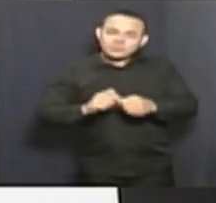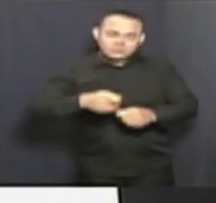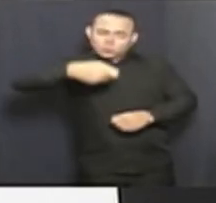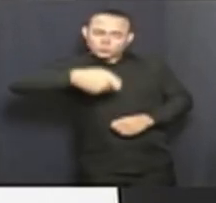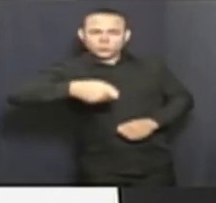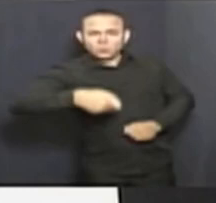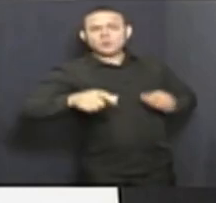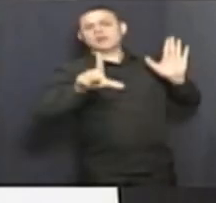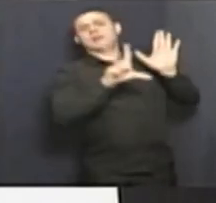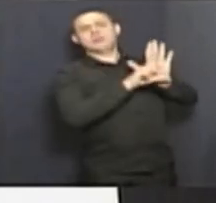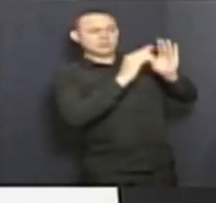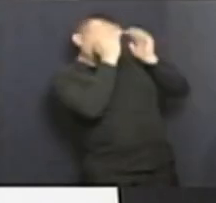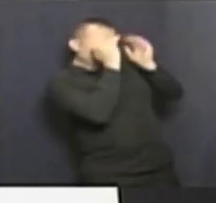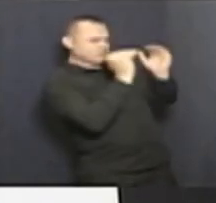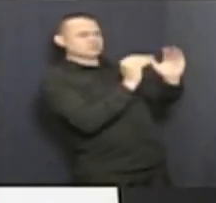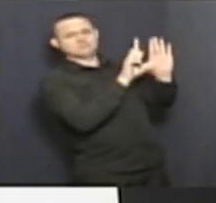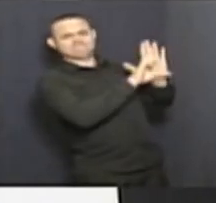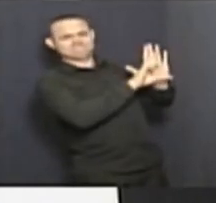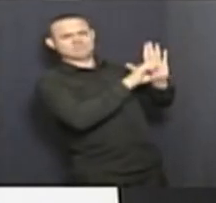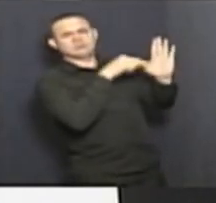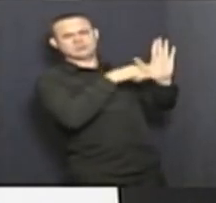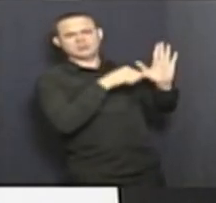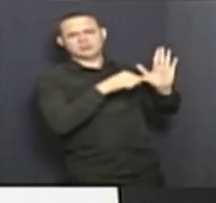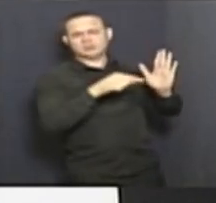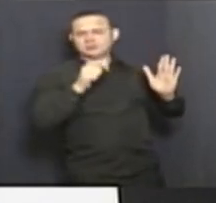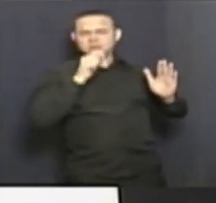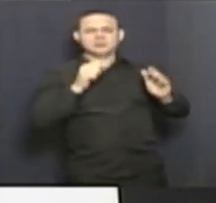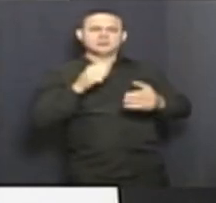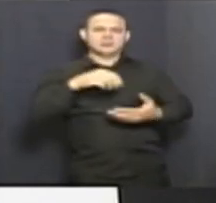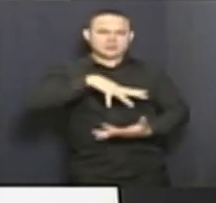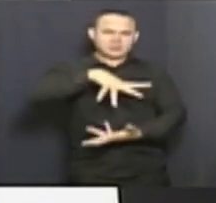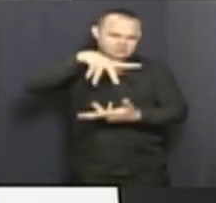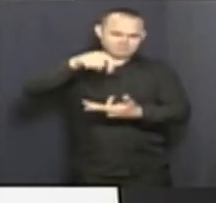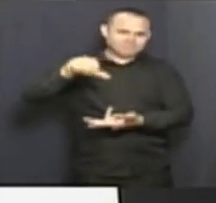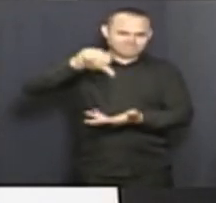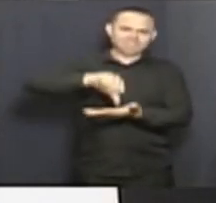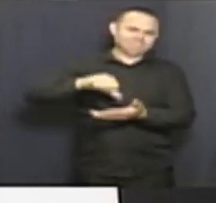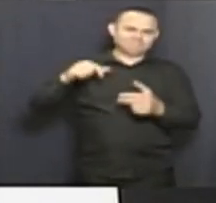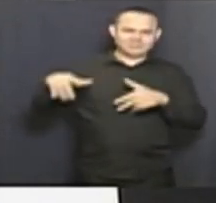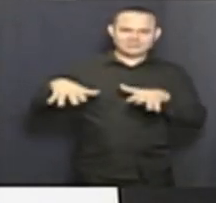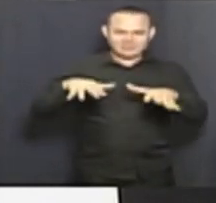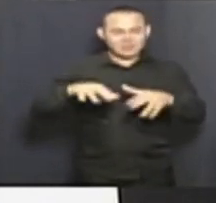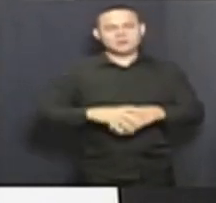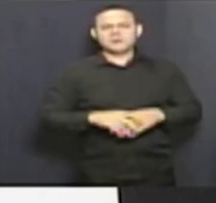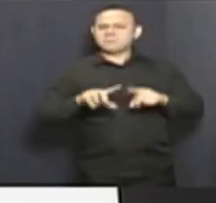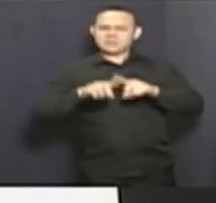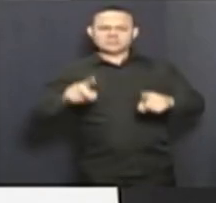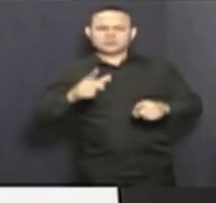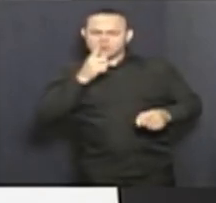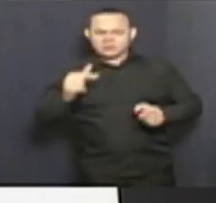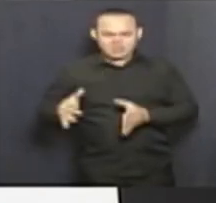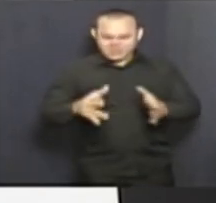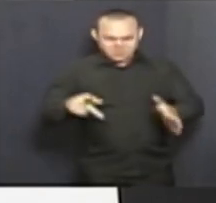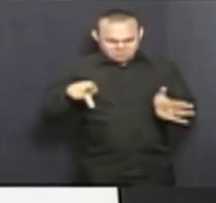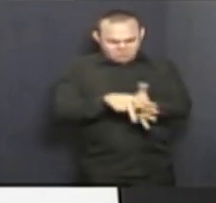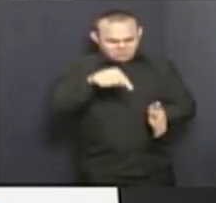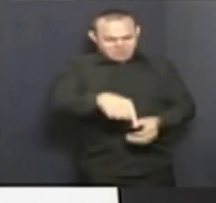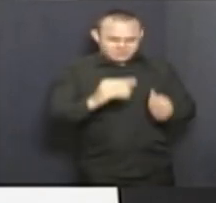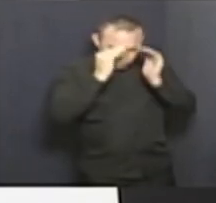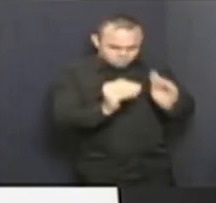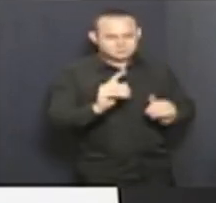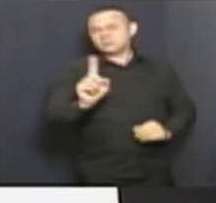entendeu que o proteger na senta na série dos rios não só do rio taquari de qualquer rio